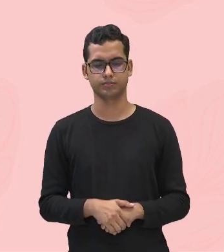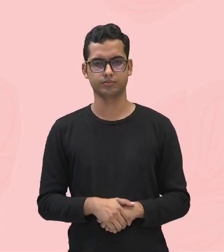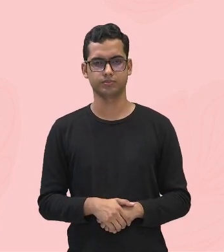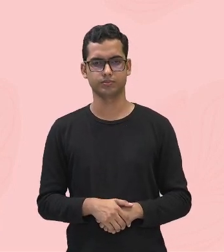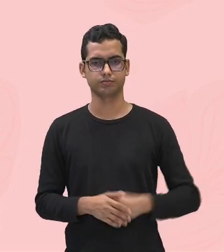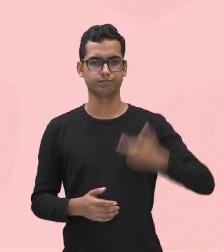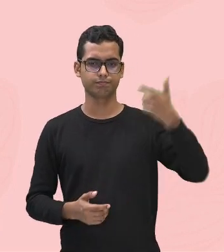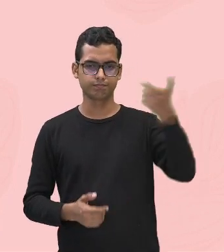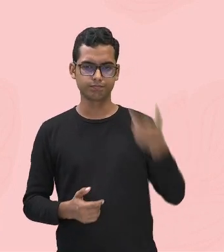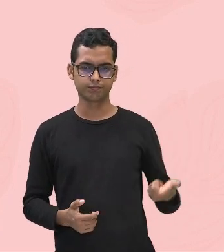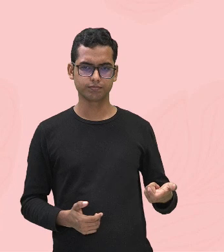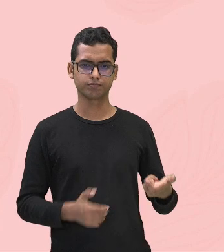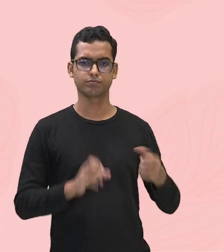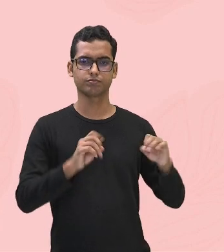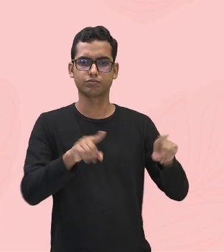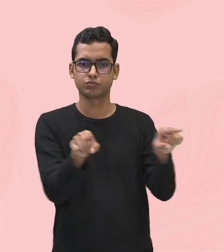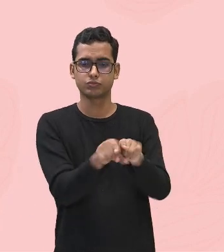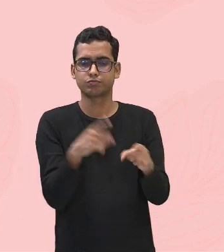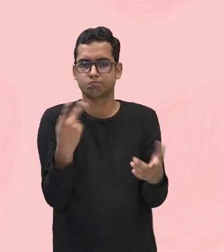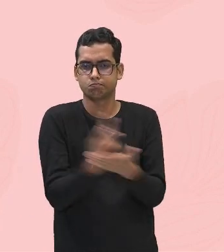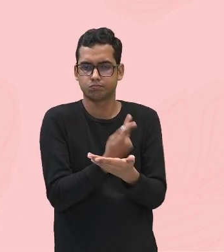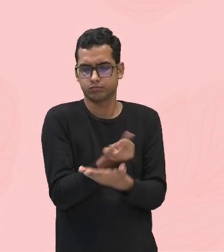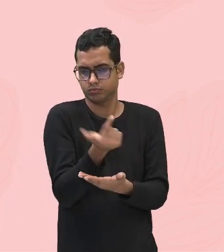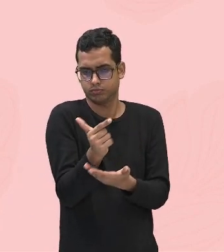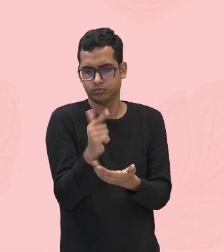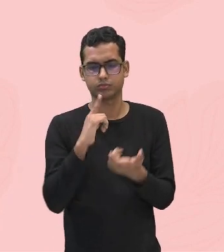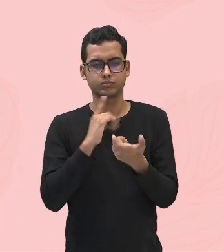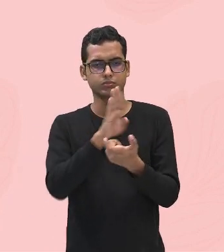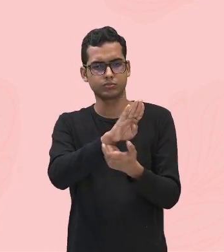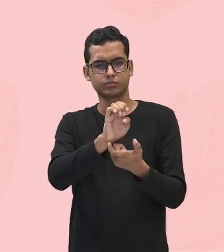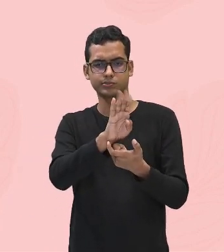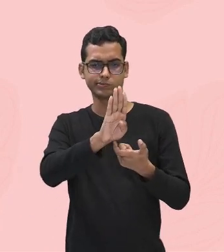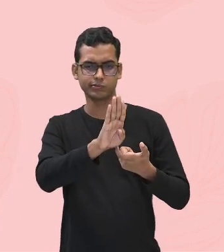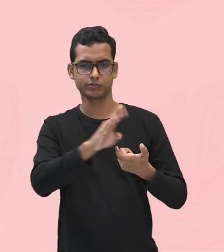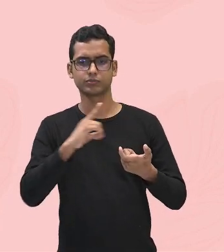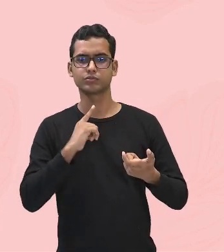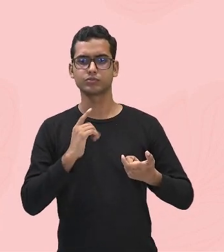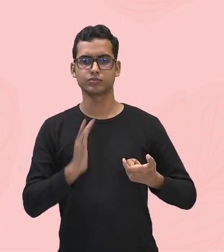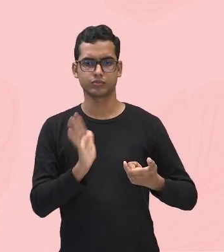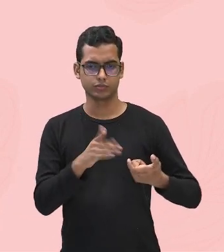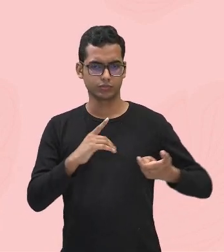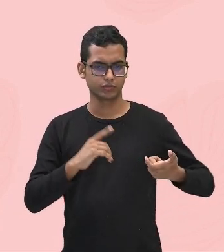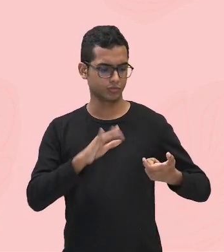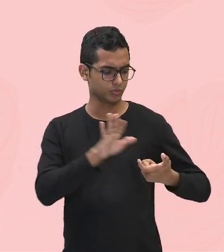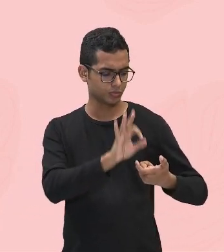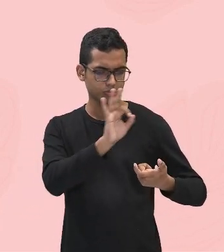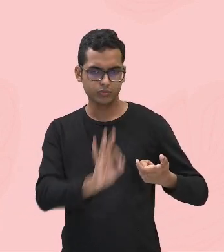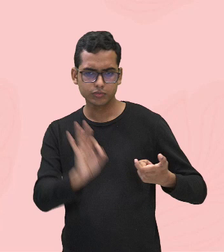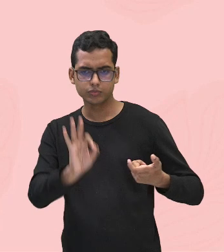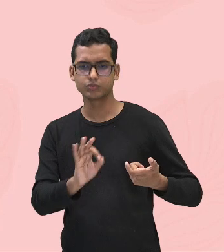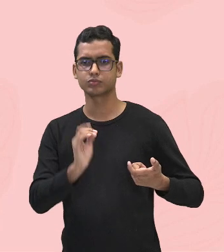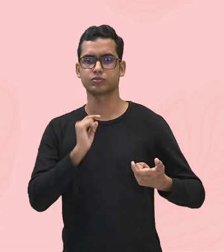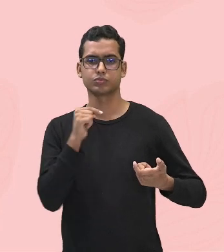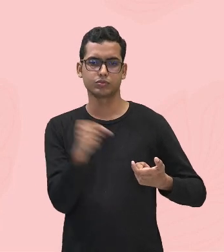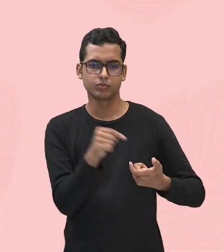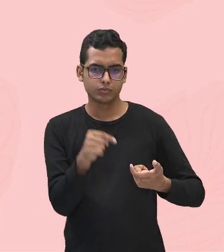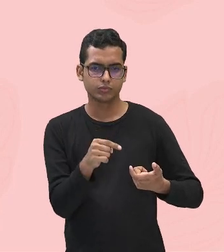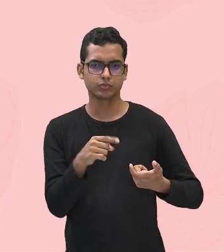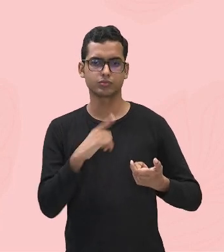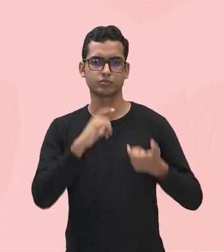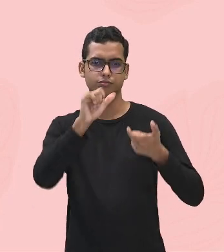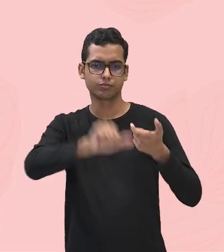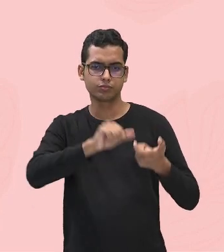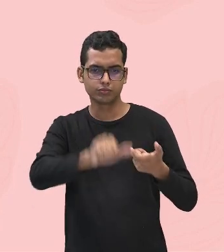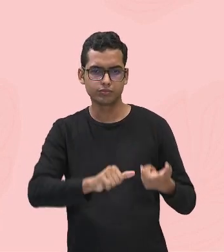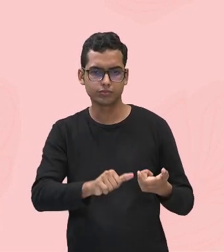igual, não há nenhuma irregularidade. E aí, após retirar essa terminação, acrescentamos